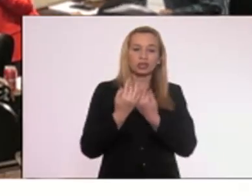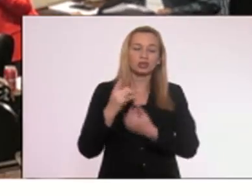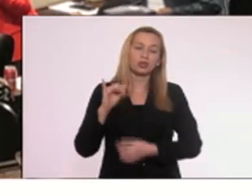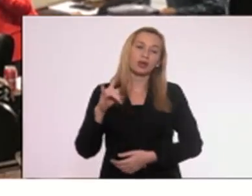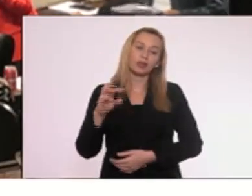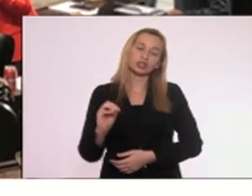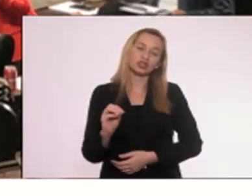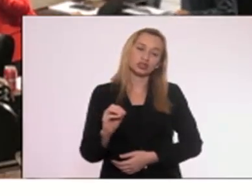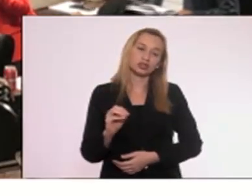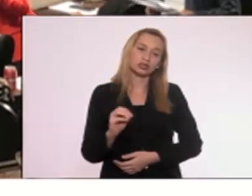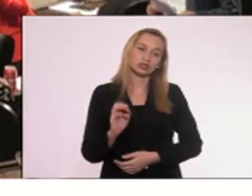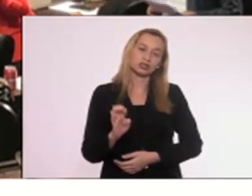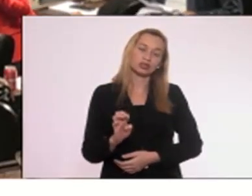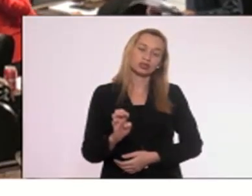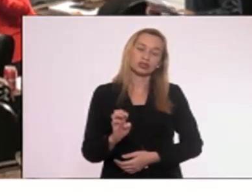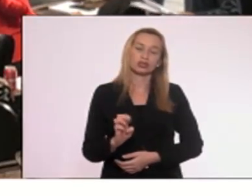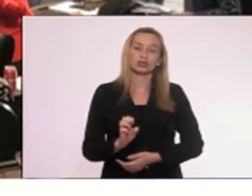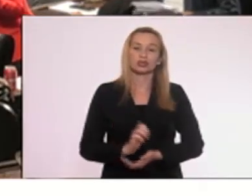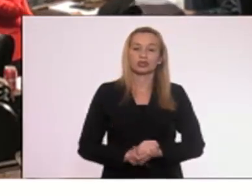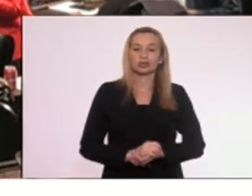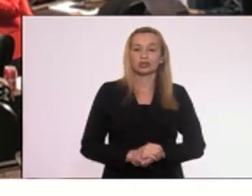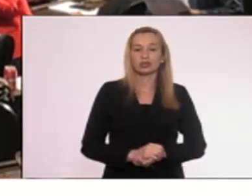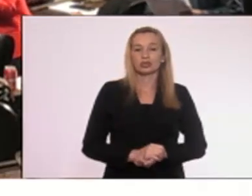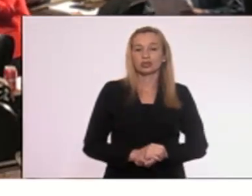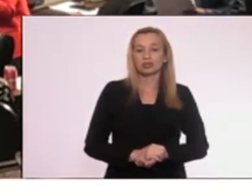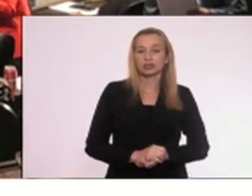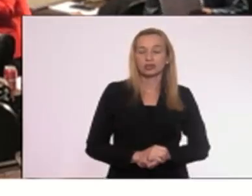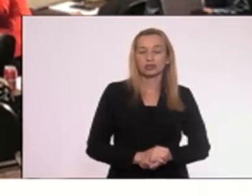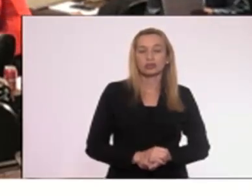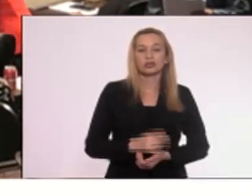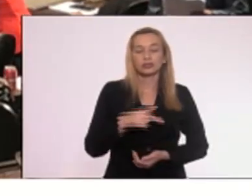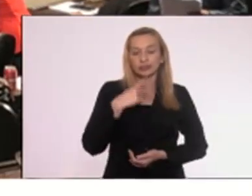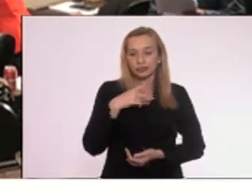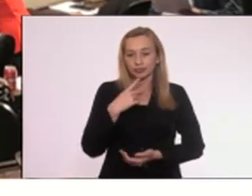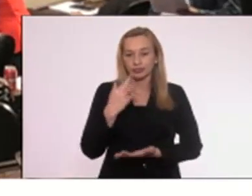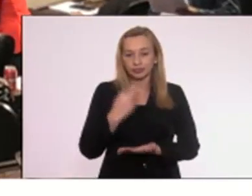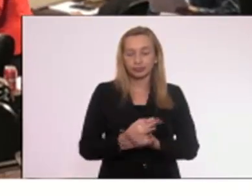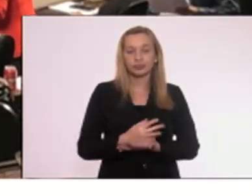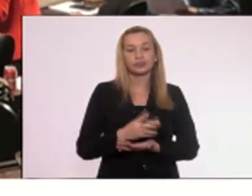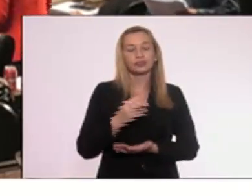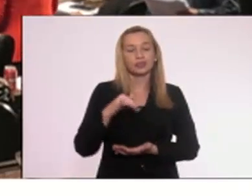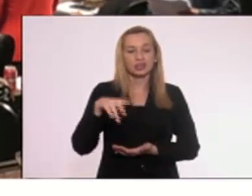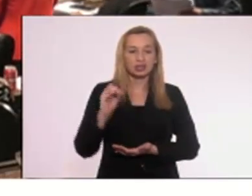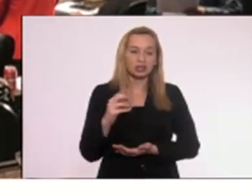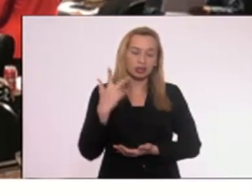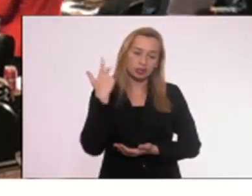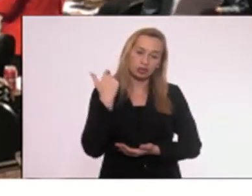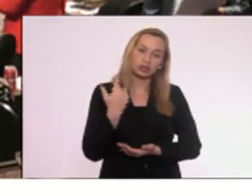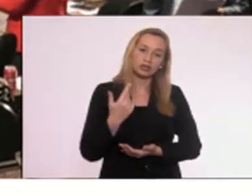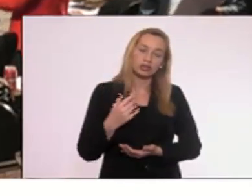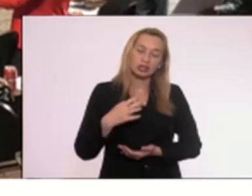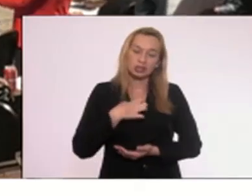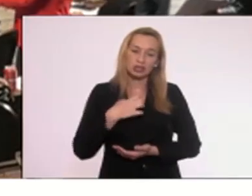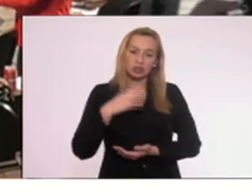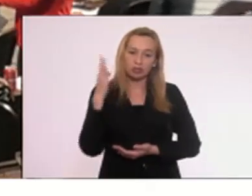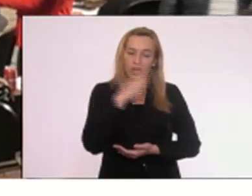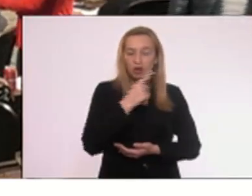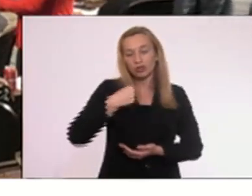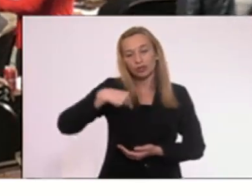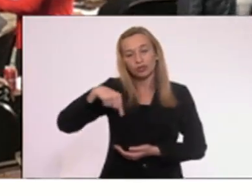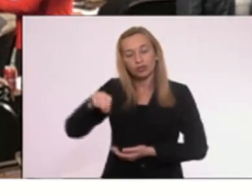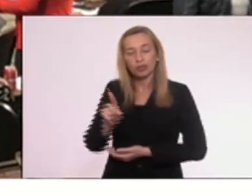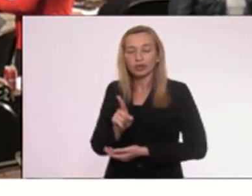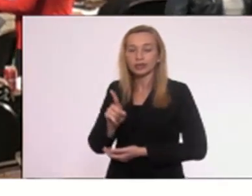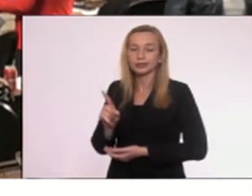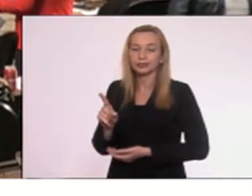Elbert Rezende. Queria justificar a ausência do deputado Marcelo Cabeleireiro, que passou mal durante o expediente e